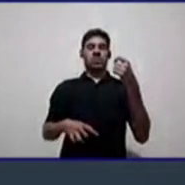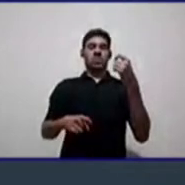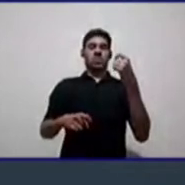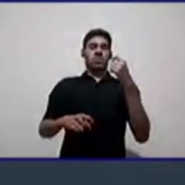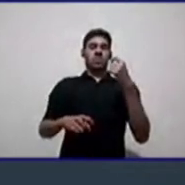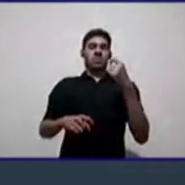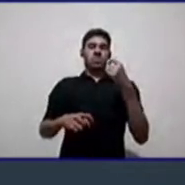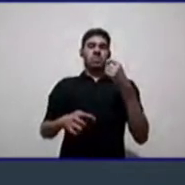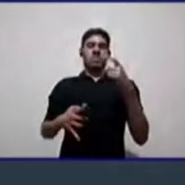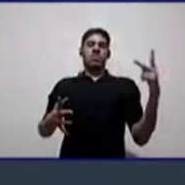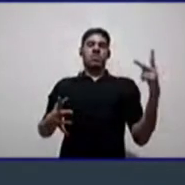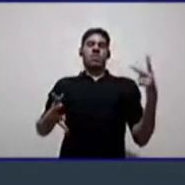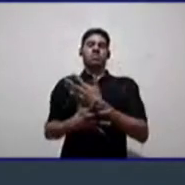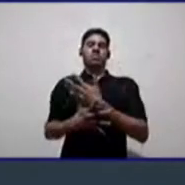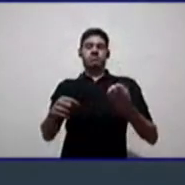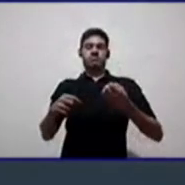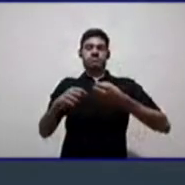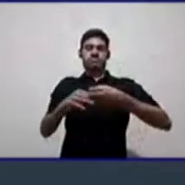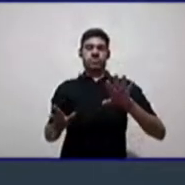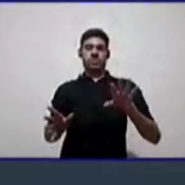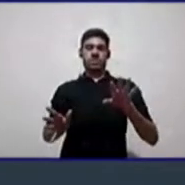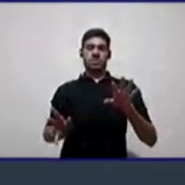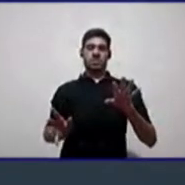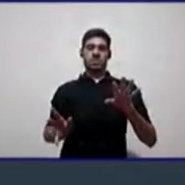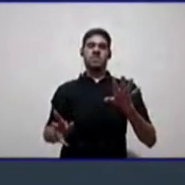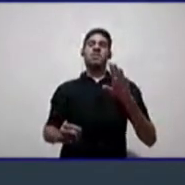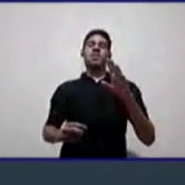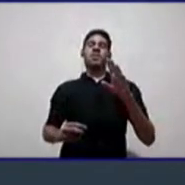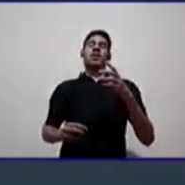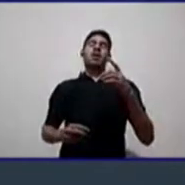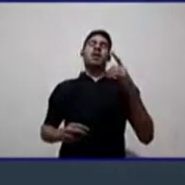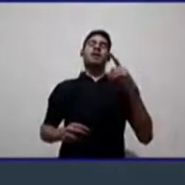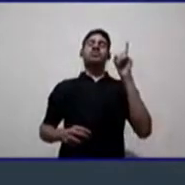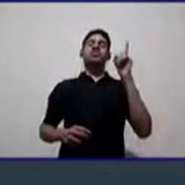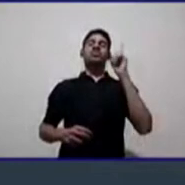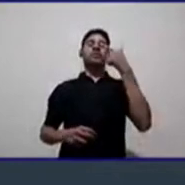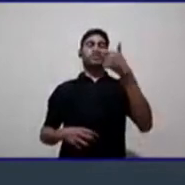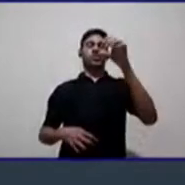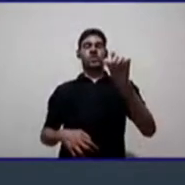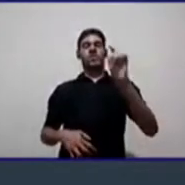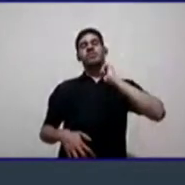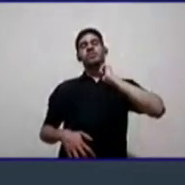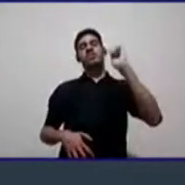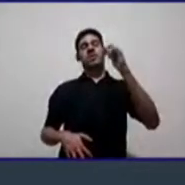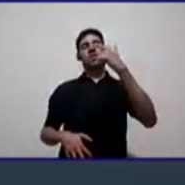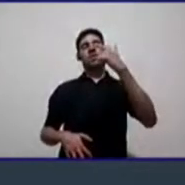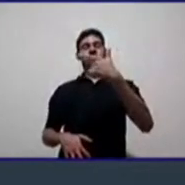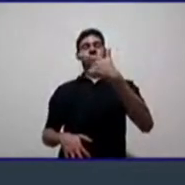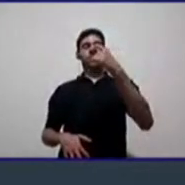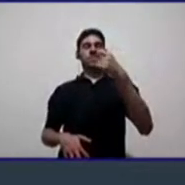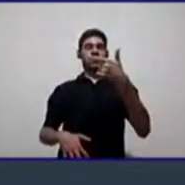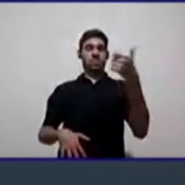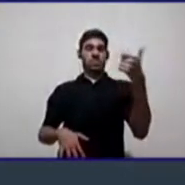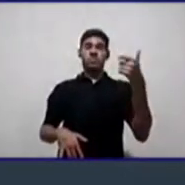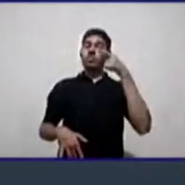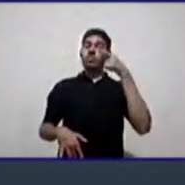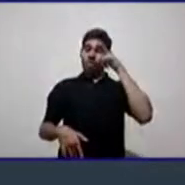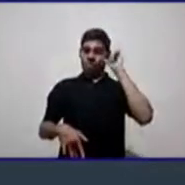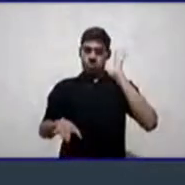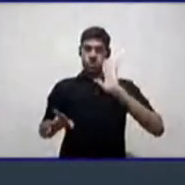o reconhecimento dessa prejudicial, teria ocorrido em 29/4 de 2021. Pois bem,